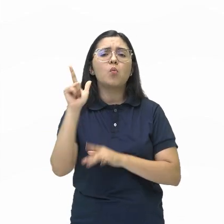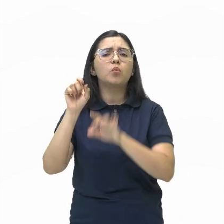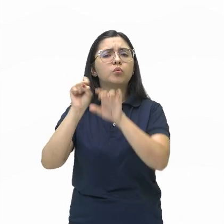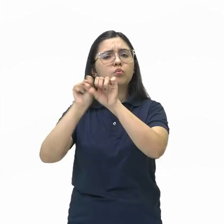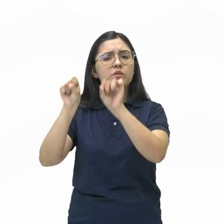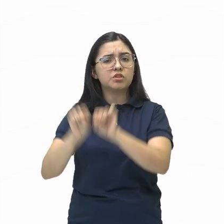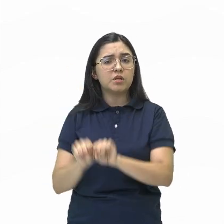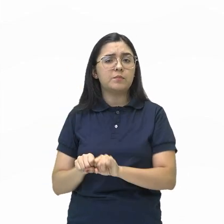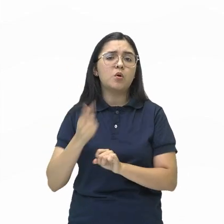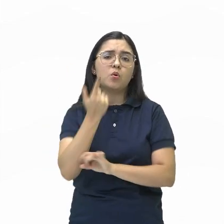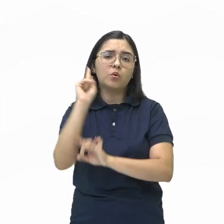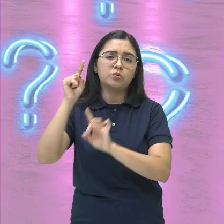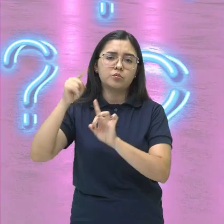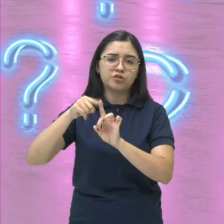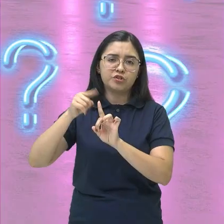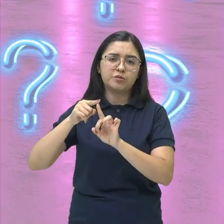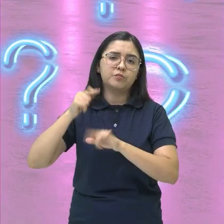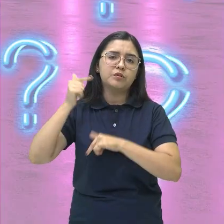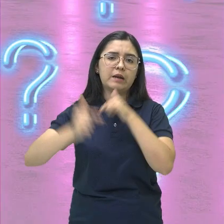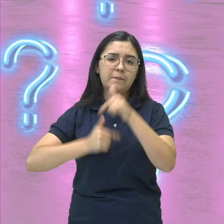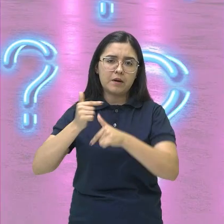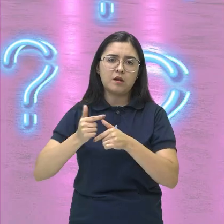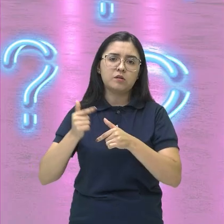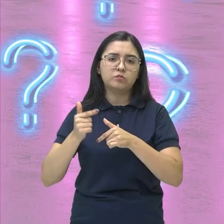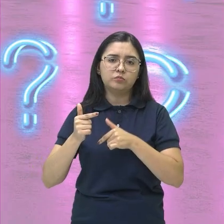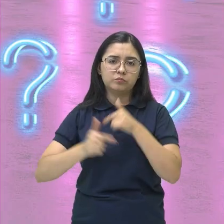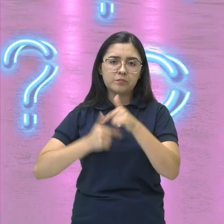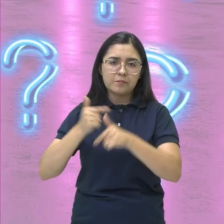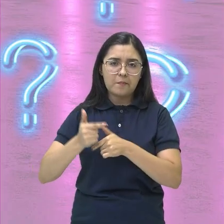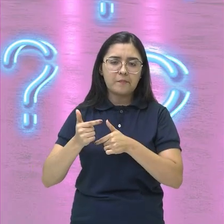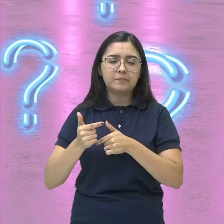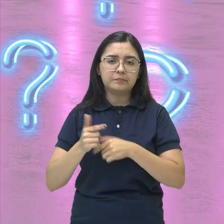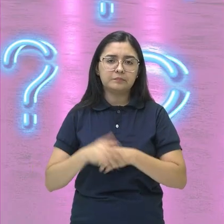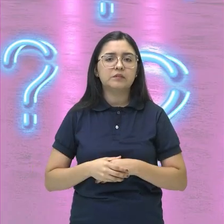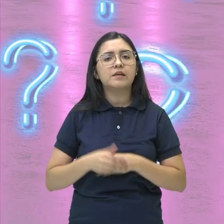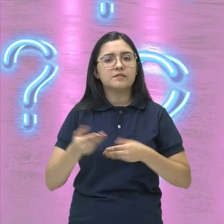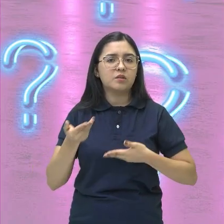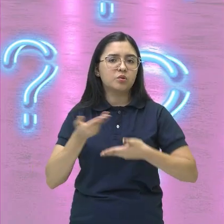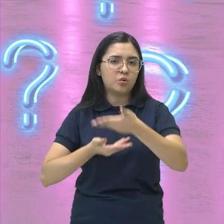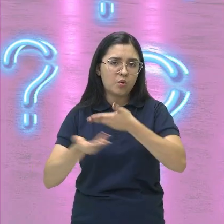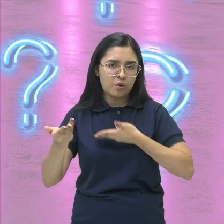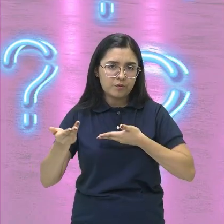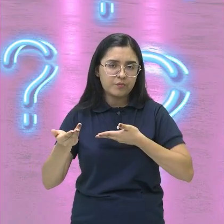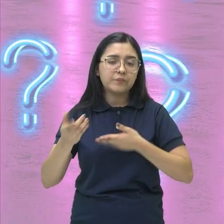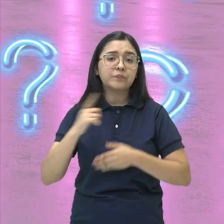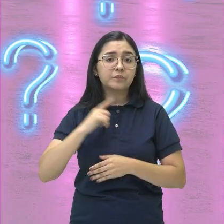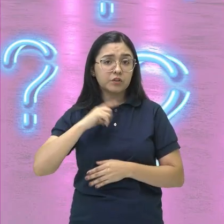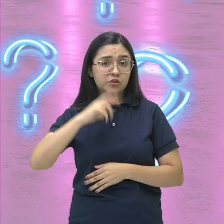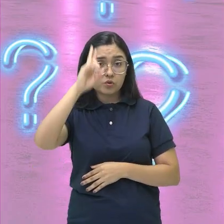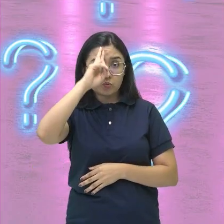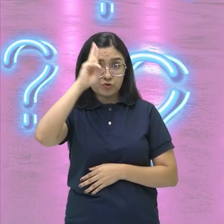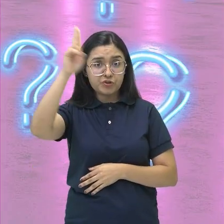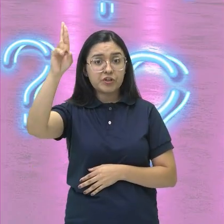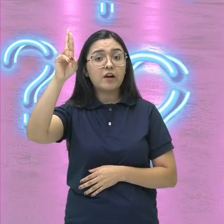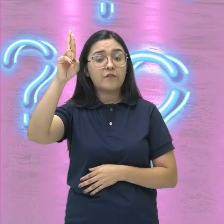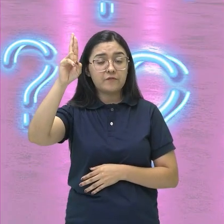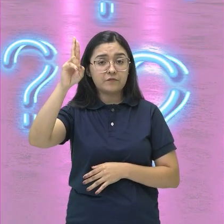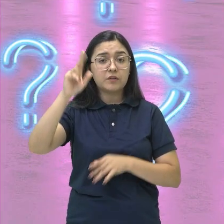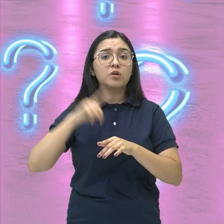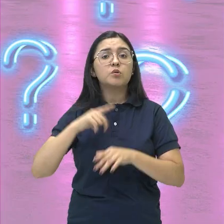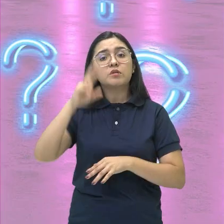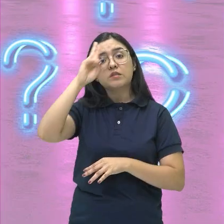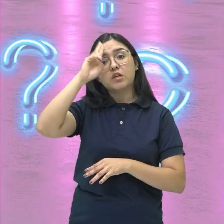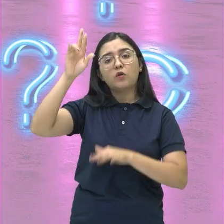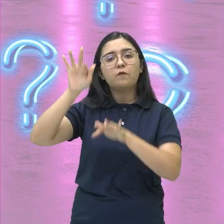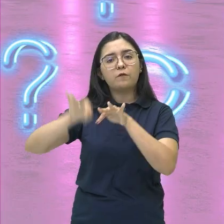outra forma de troca de trabalho, de produção. Então, tinha o patrão, tinha os senhores feudais,